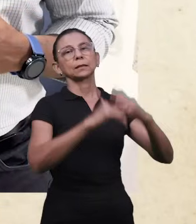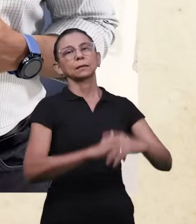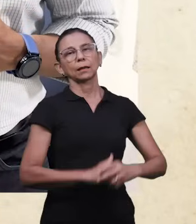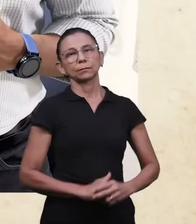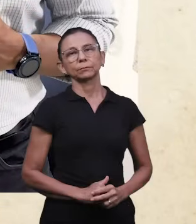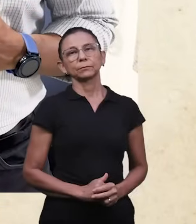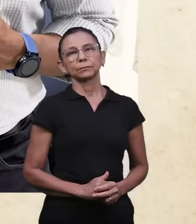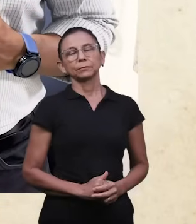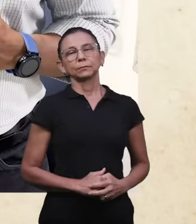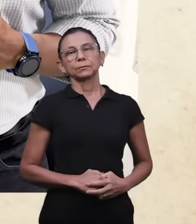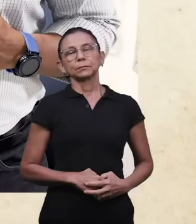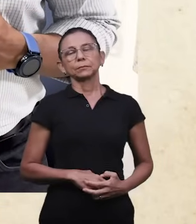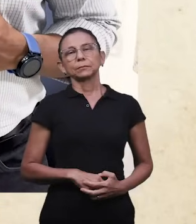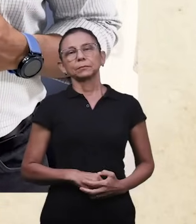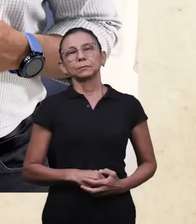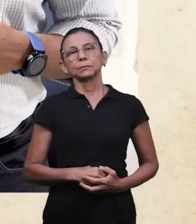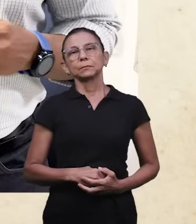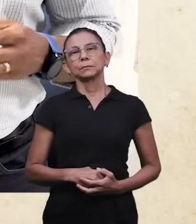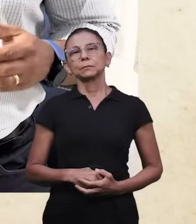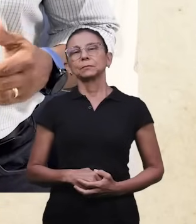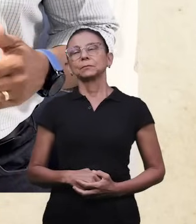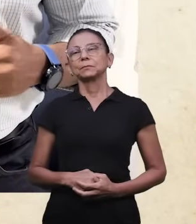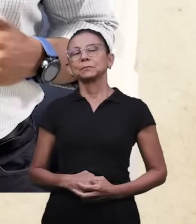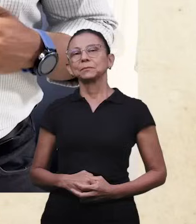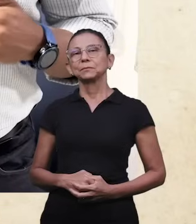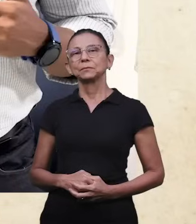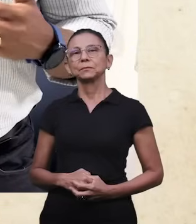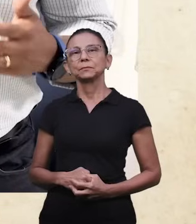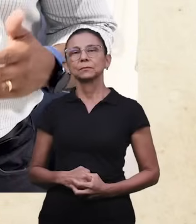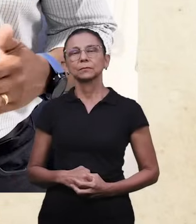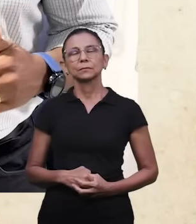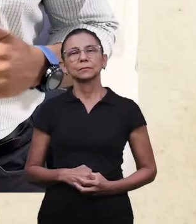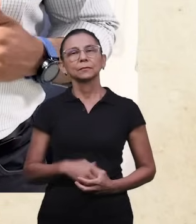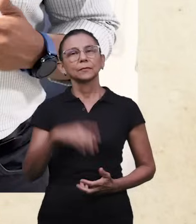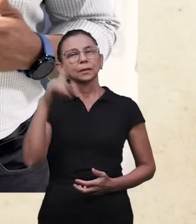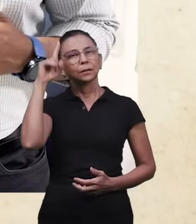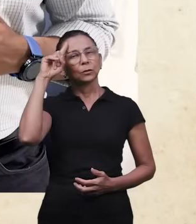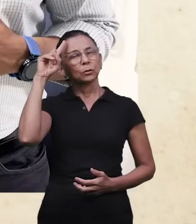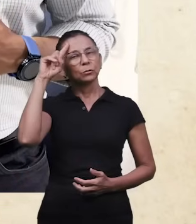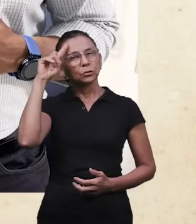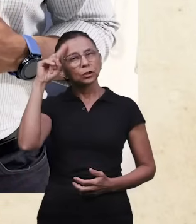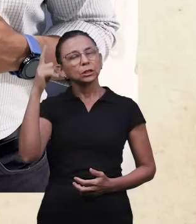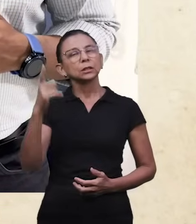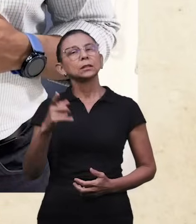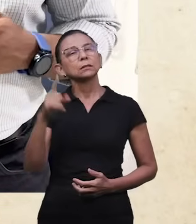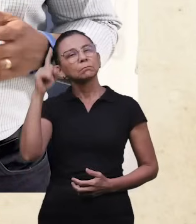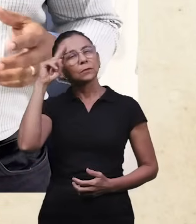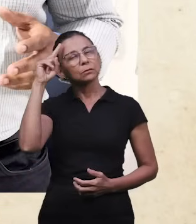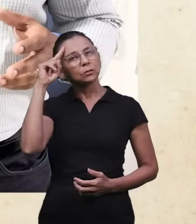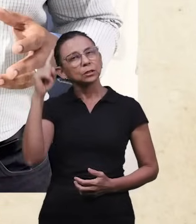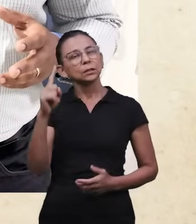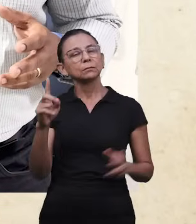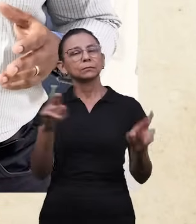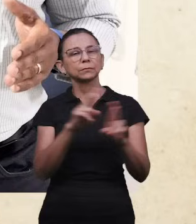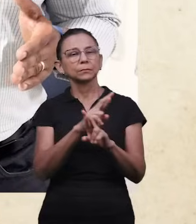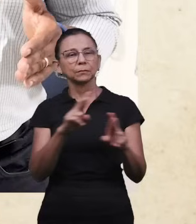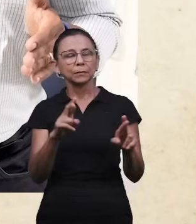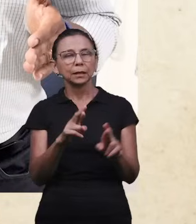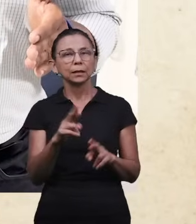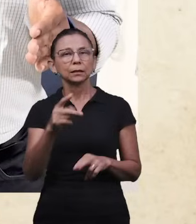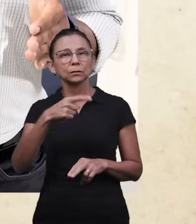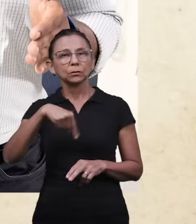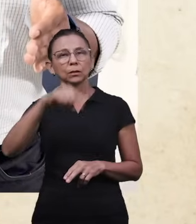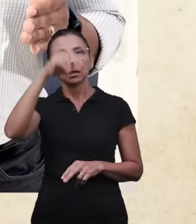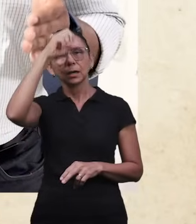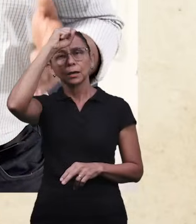é fundamental. Essa conquista é todos os dias, nós vamos aprendendo, nós vamos lidando, e